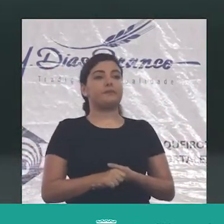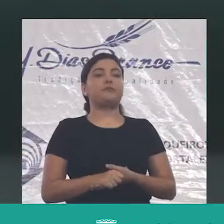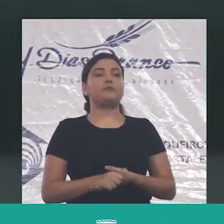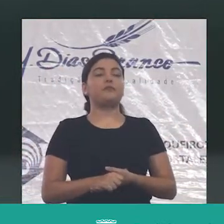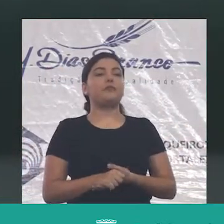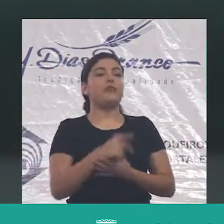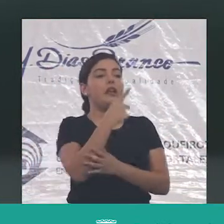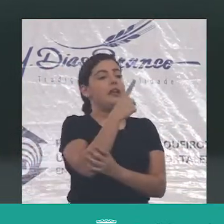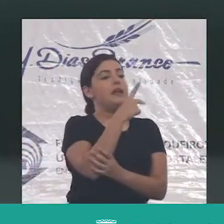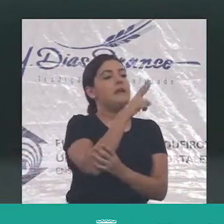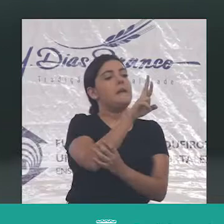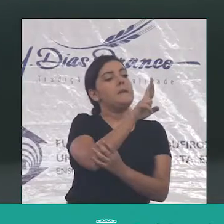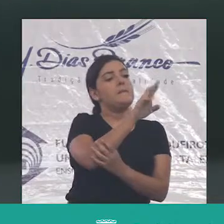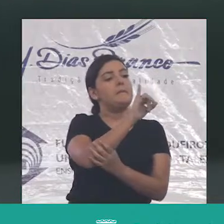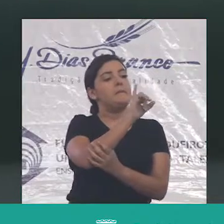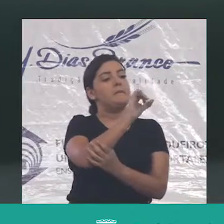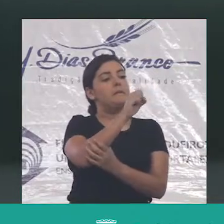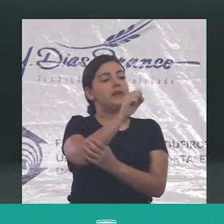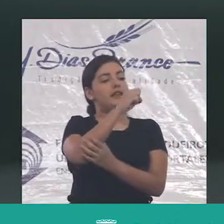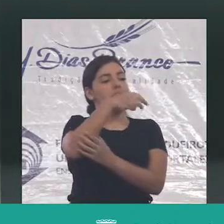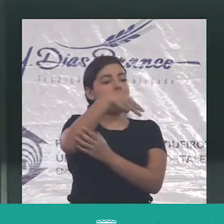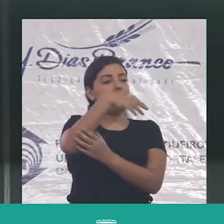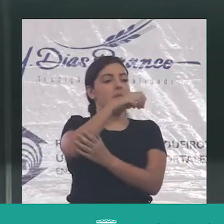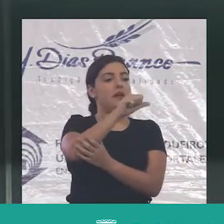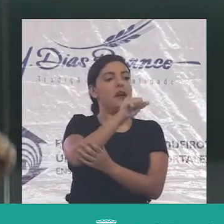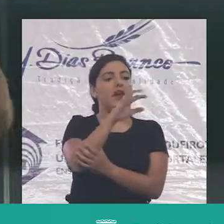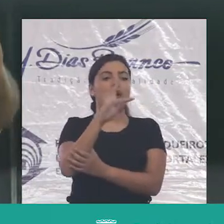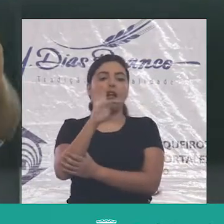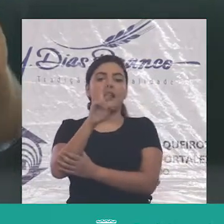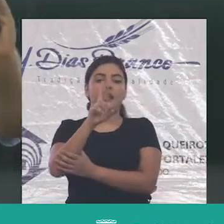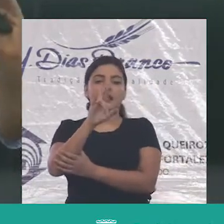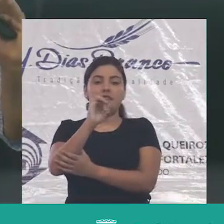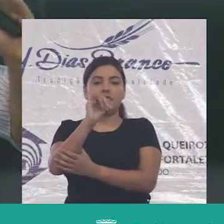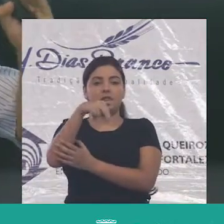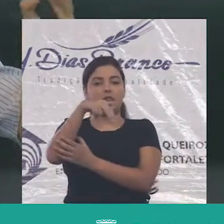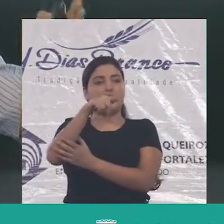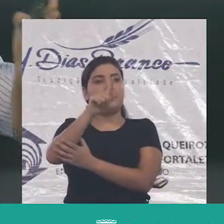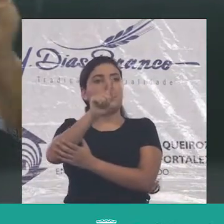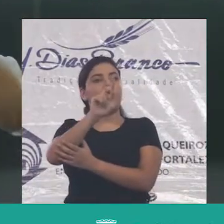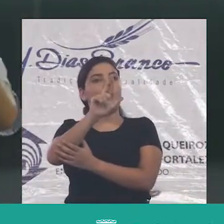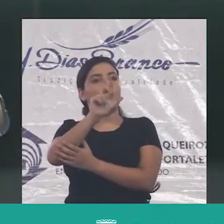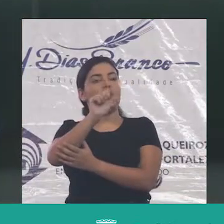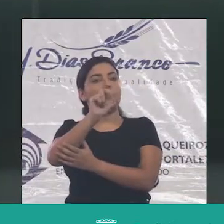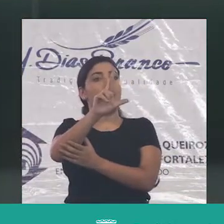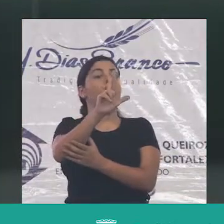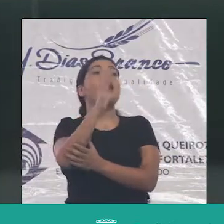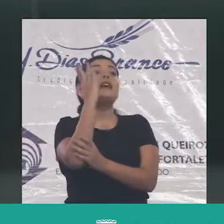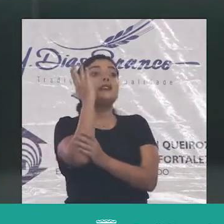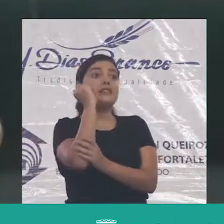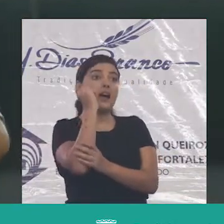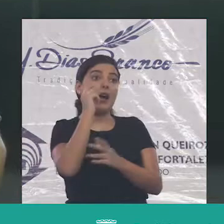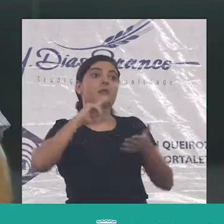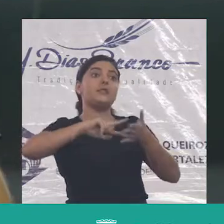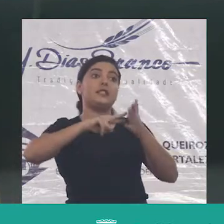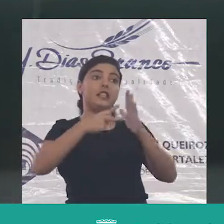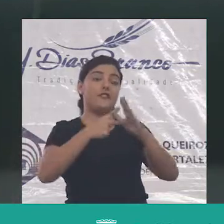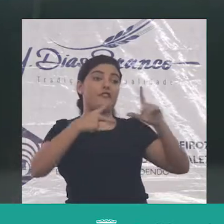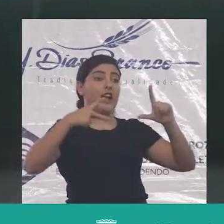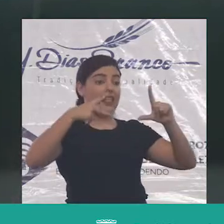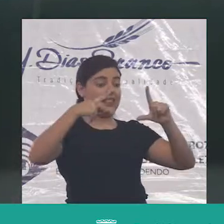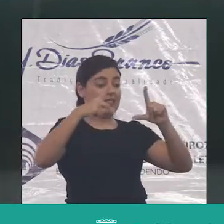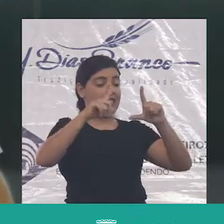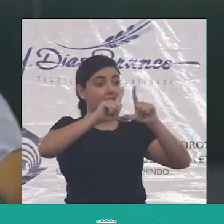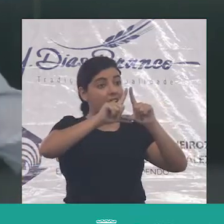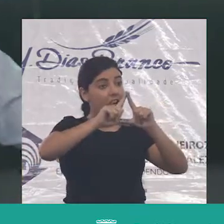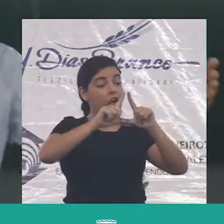eu falar só assim, ó, prisma triangular, eu só sei que a base é um triângulo. Mas se